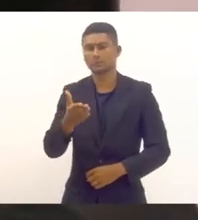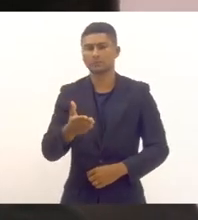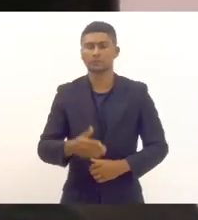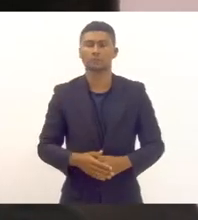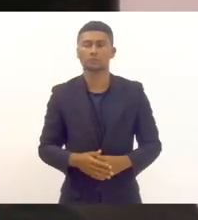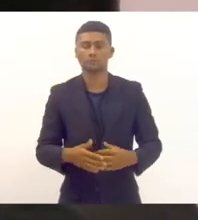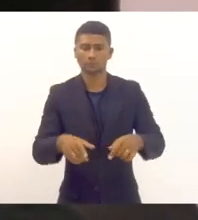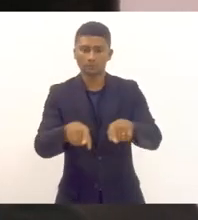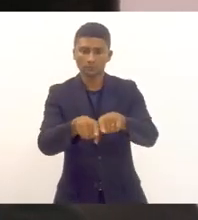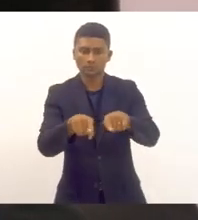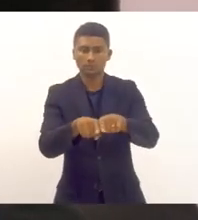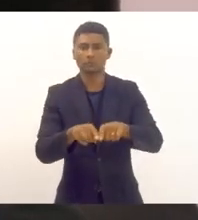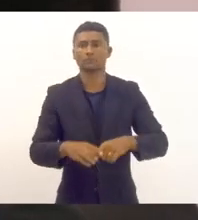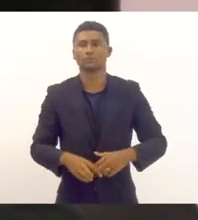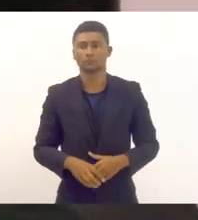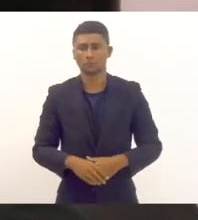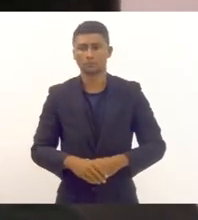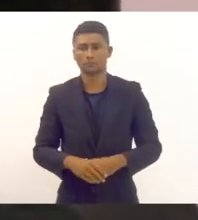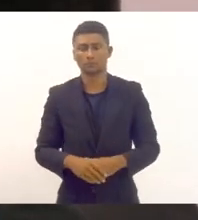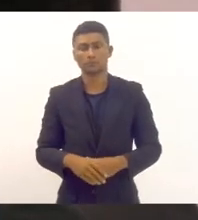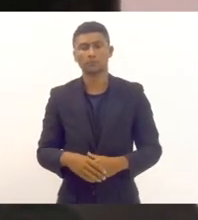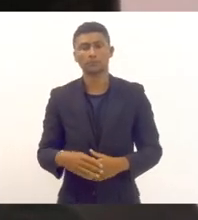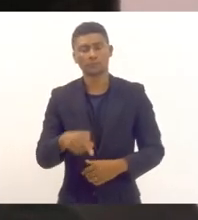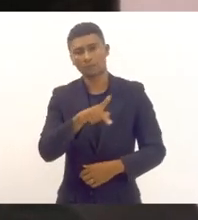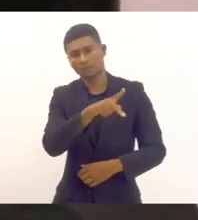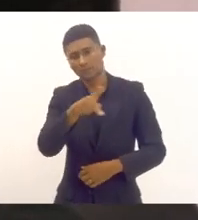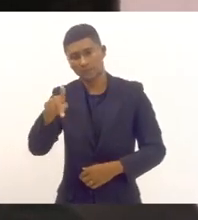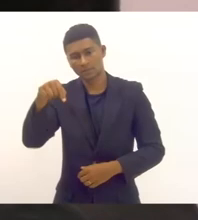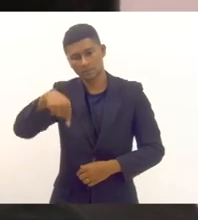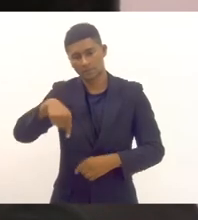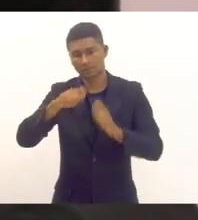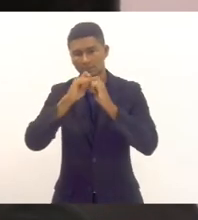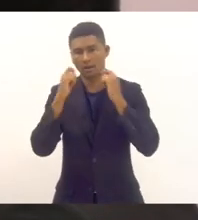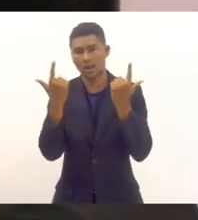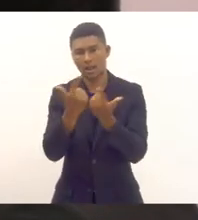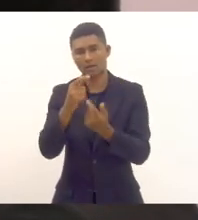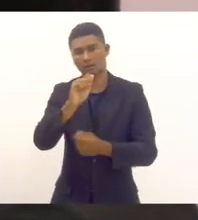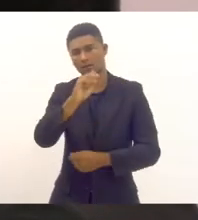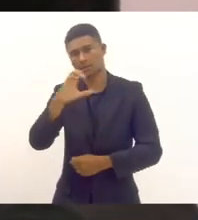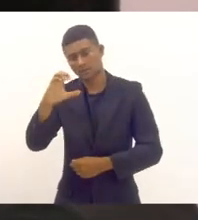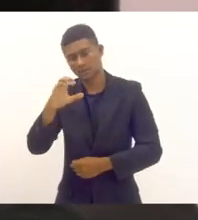ao nosso... presidente da casa, André Siciliano, não posso deixar de falar,